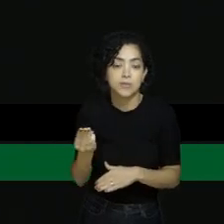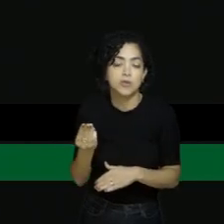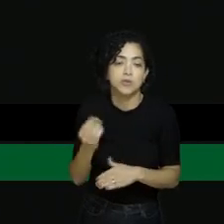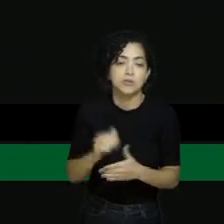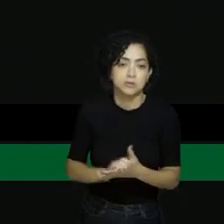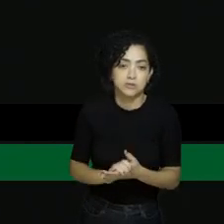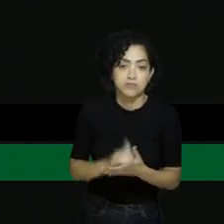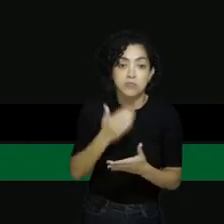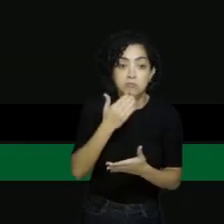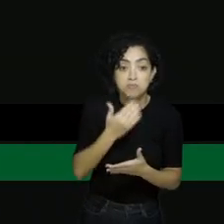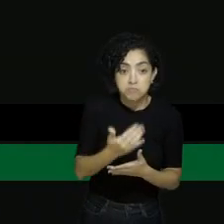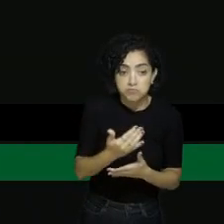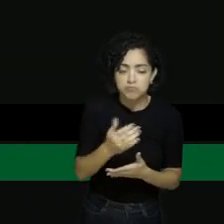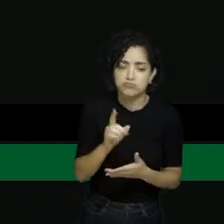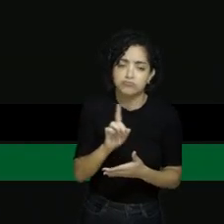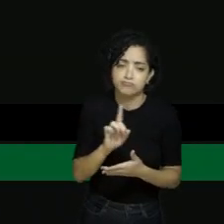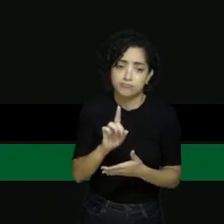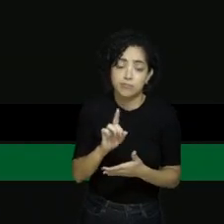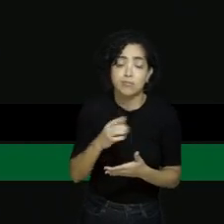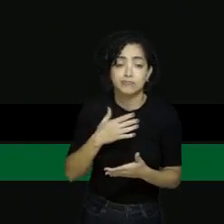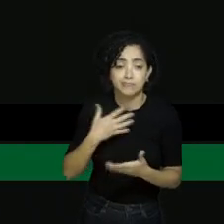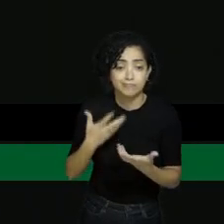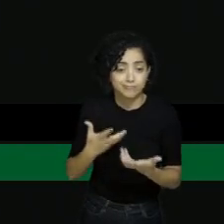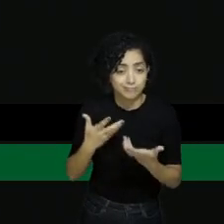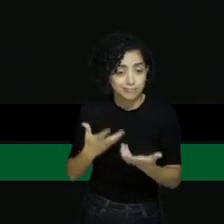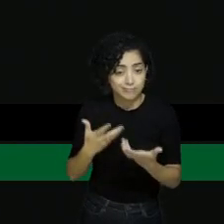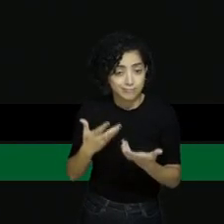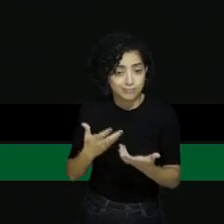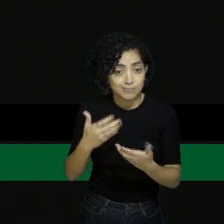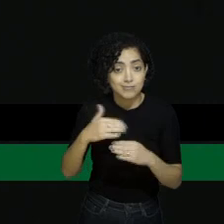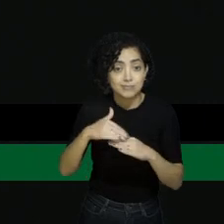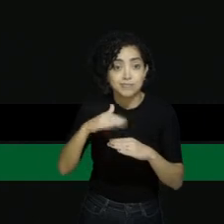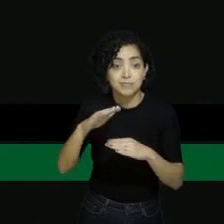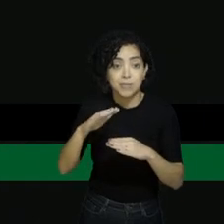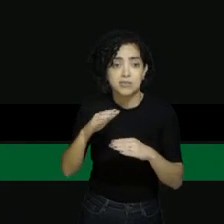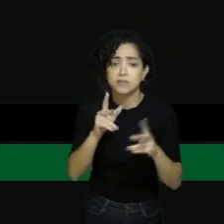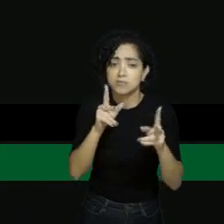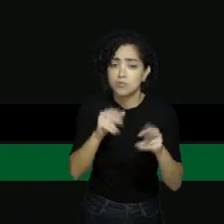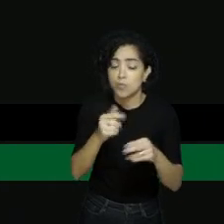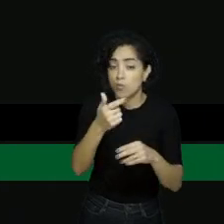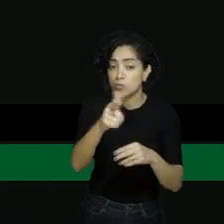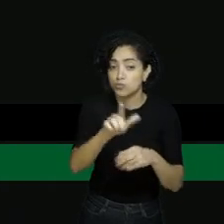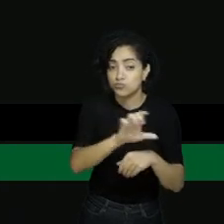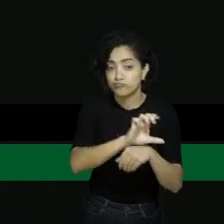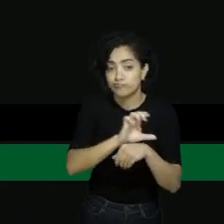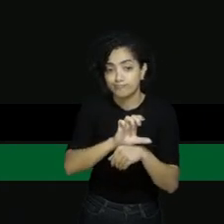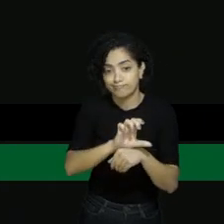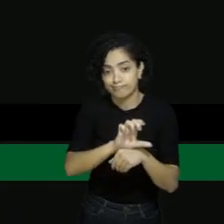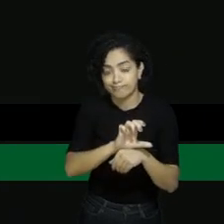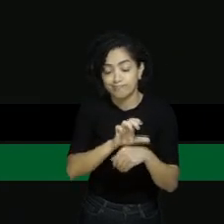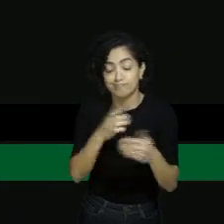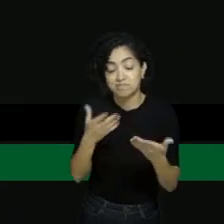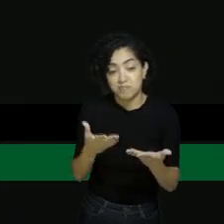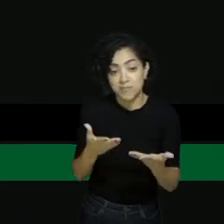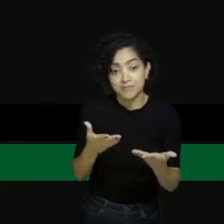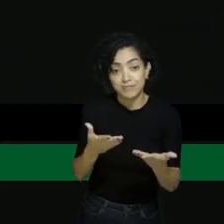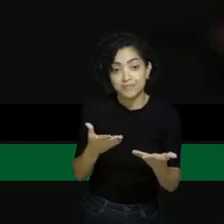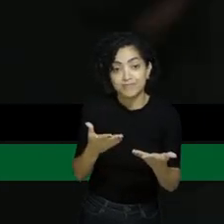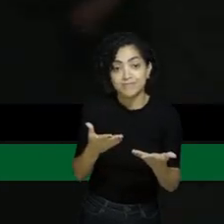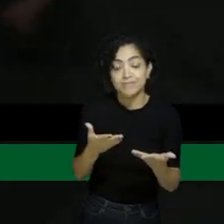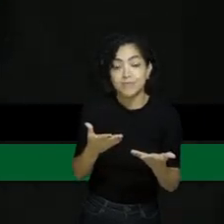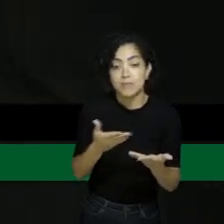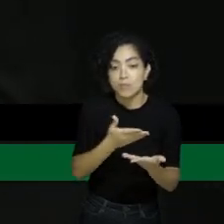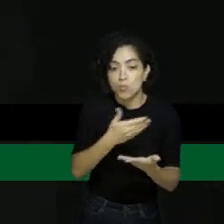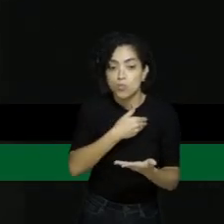está pedindo? Não, a gente gostaria que fosse equiparado com os outros estados, mas é um alento e pelo menos este governo tem nos